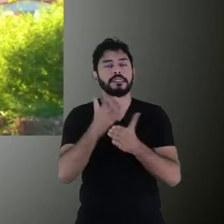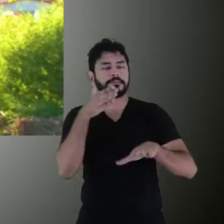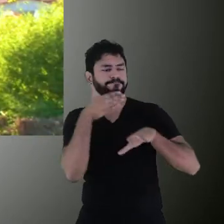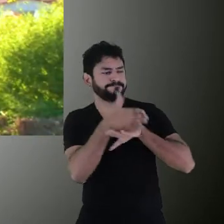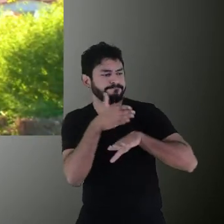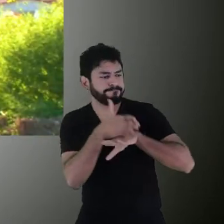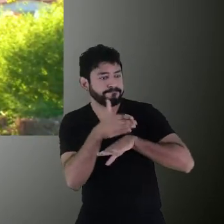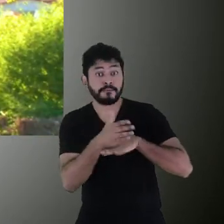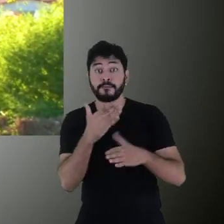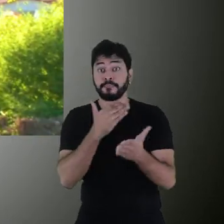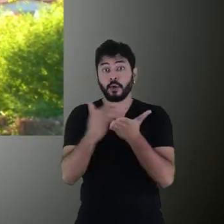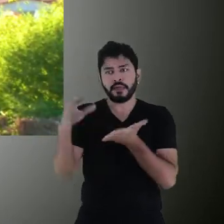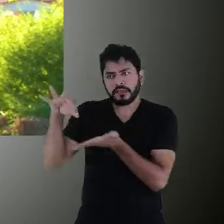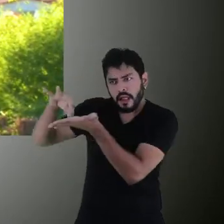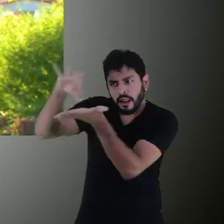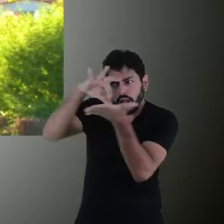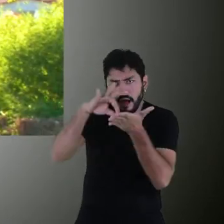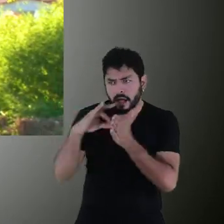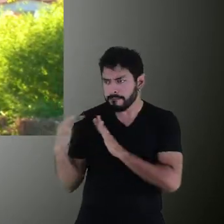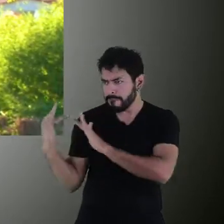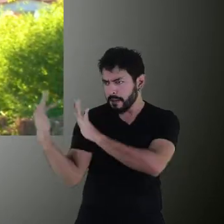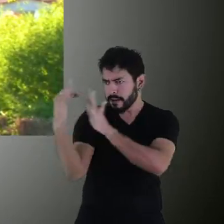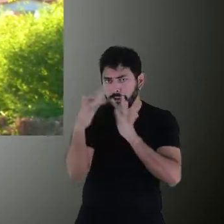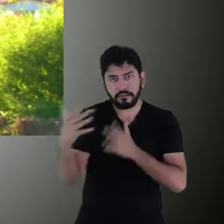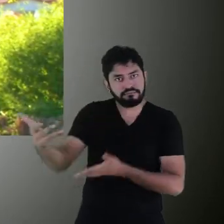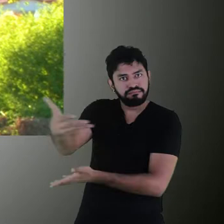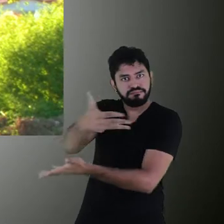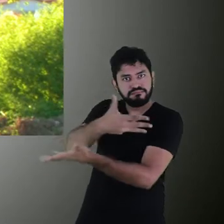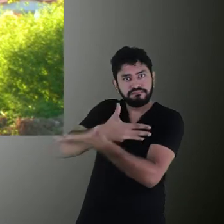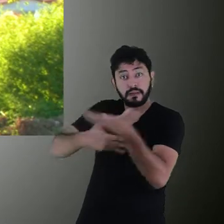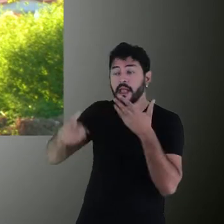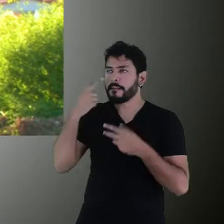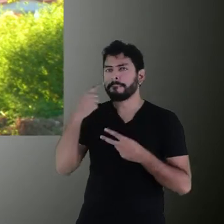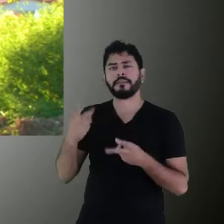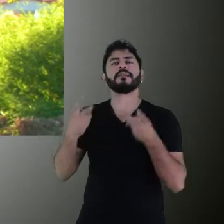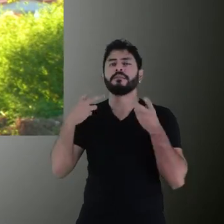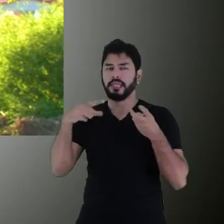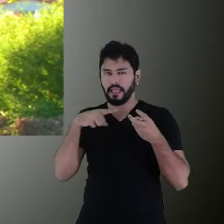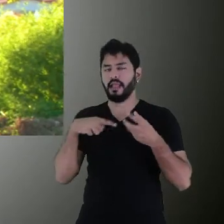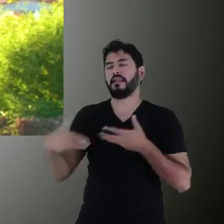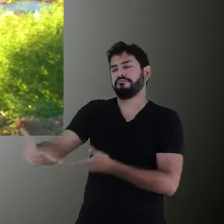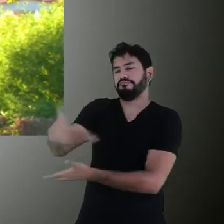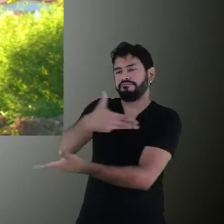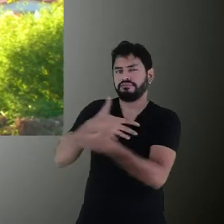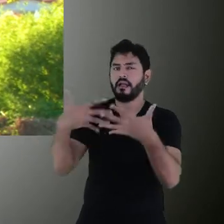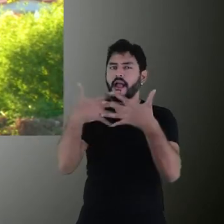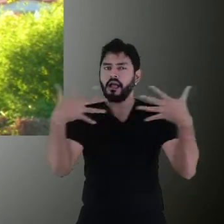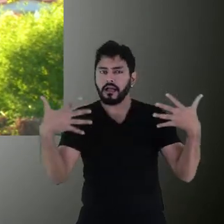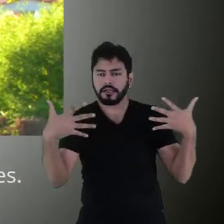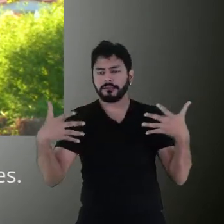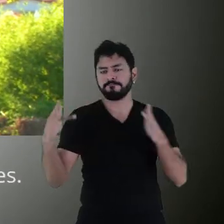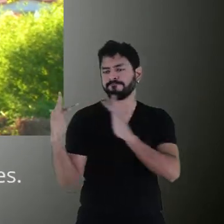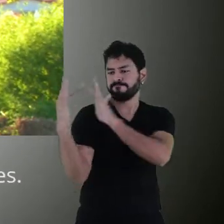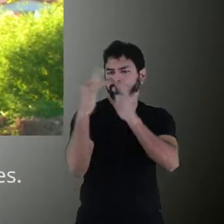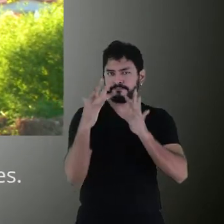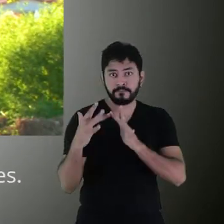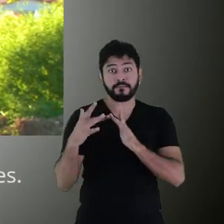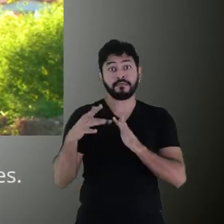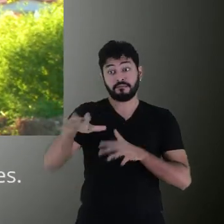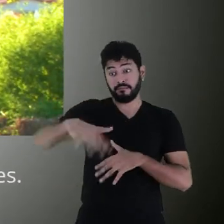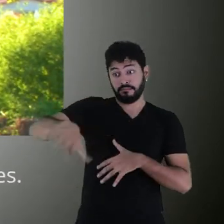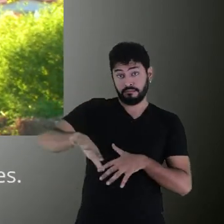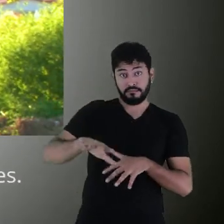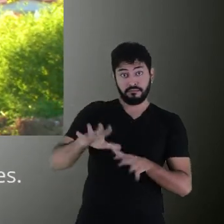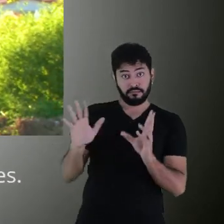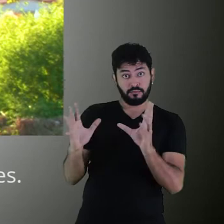Eu vim conhecer que o movimento indígena ele tem tanta força na rede social, depois que eu comecei a acessar. Aí eu comecei a localizar os indígenas de